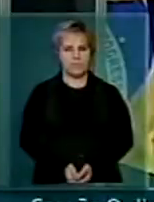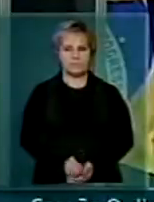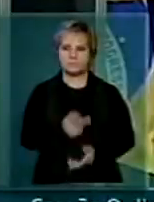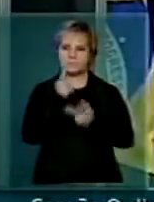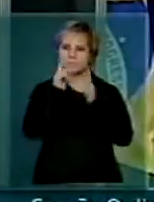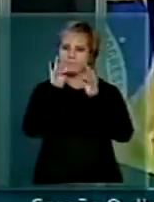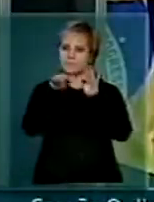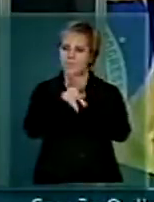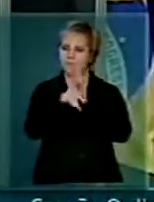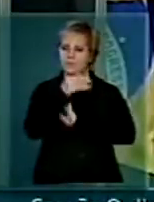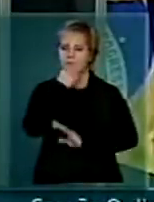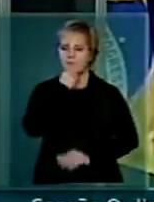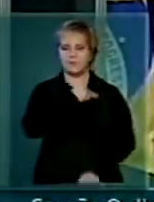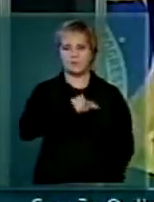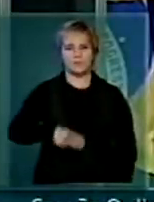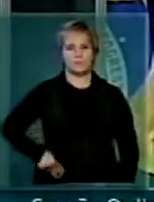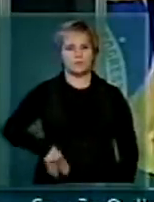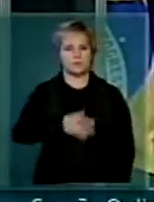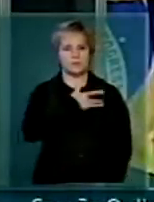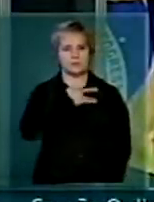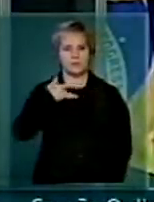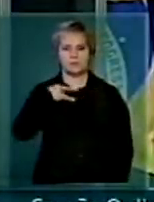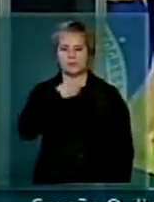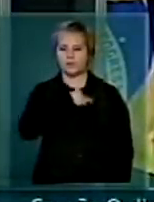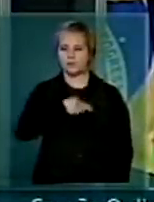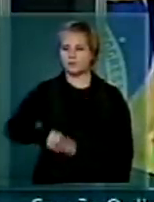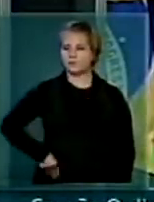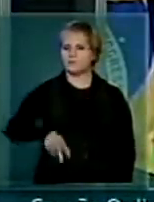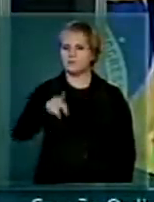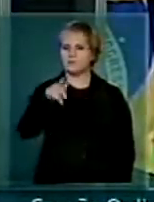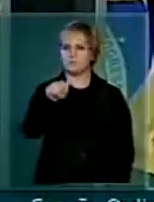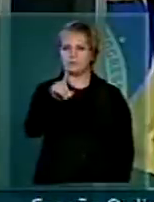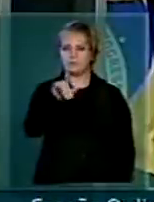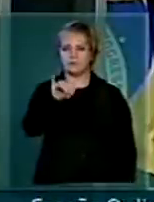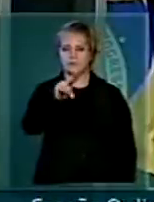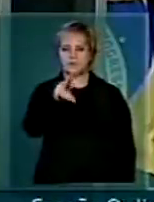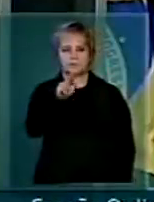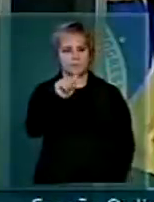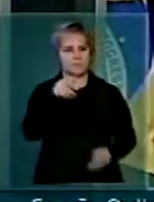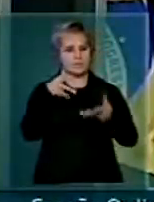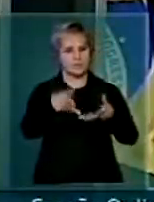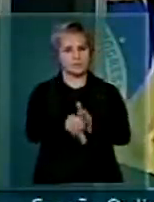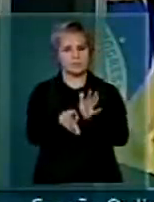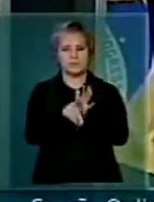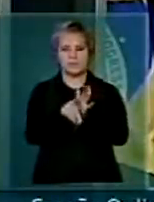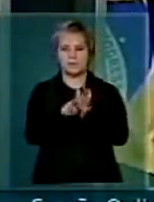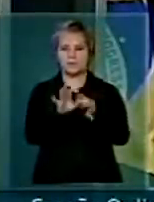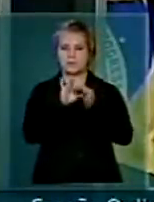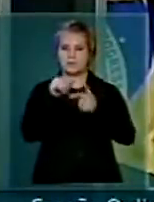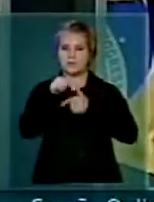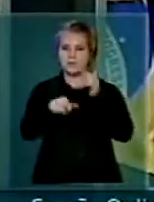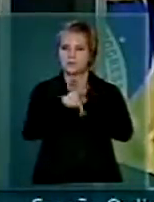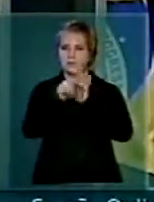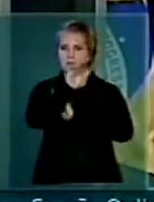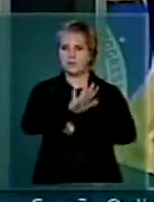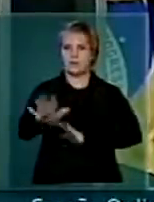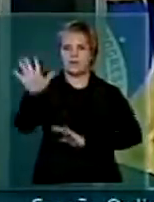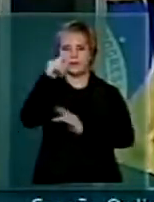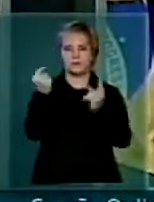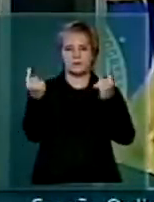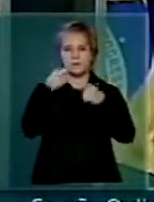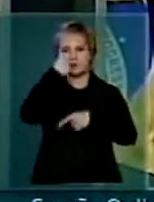o ministro da Saúde, Padilha, participou na mobilização nacional contra a gripe